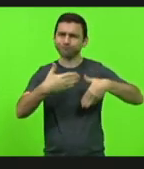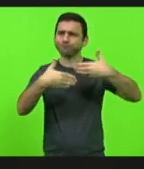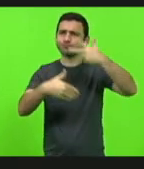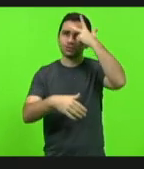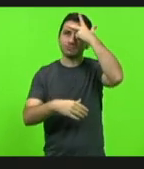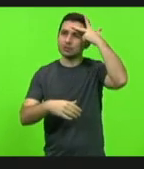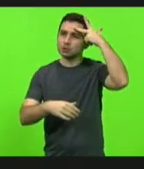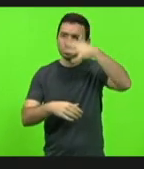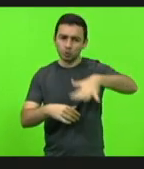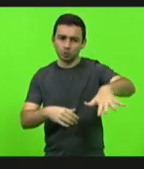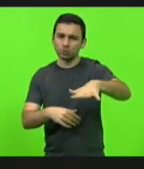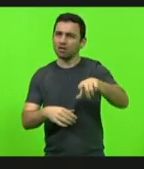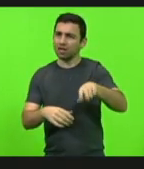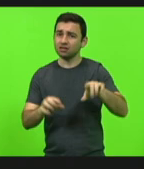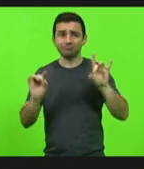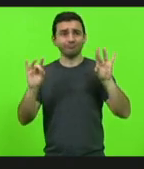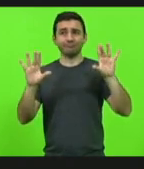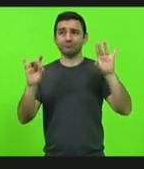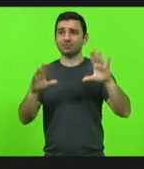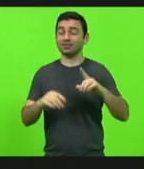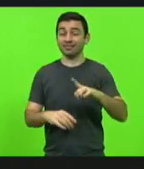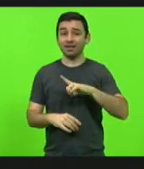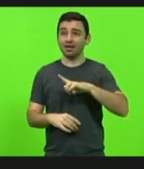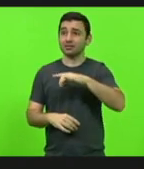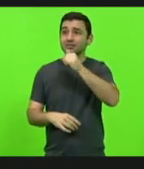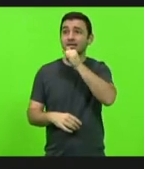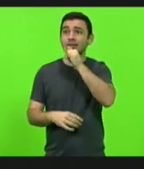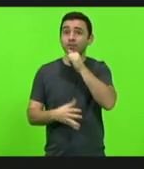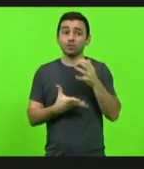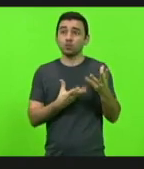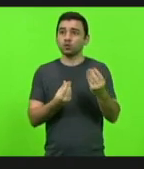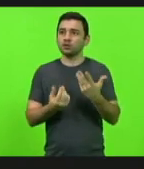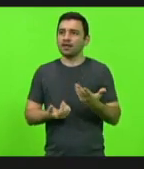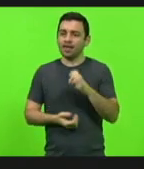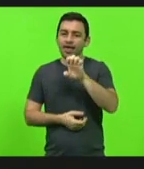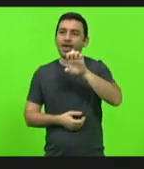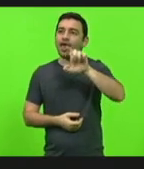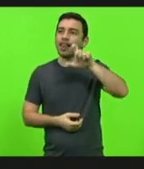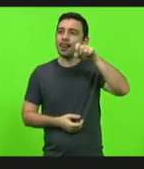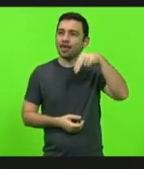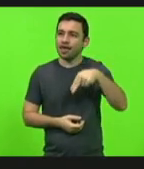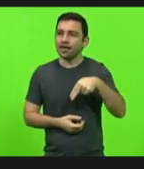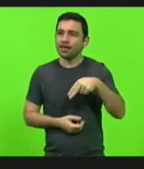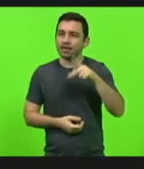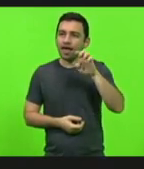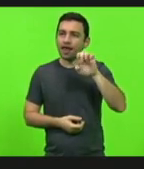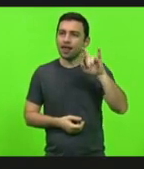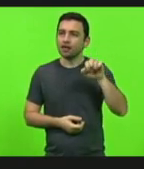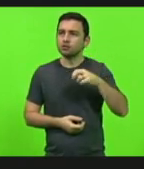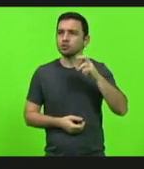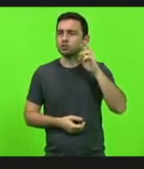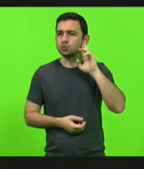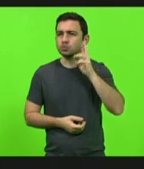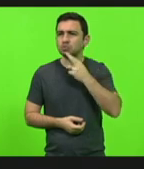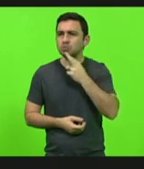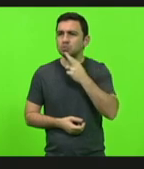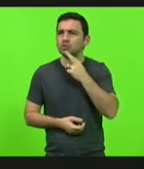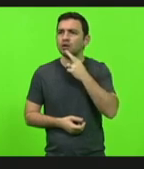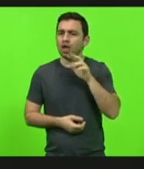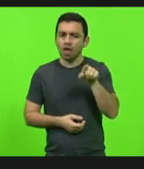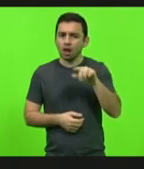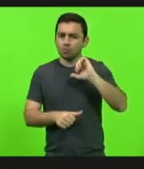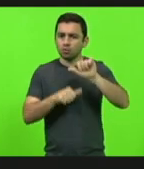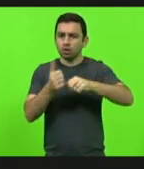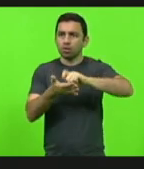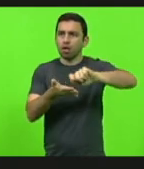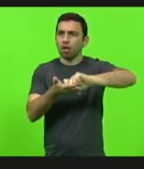pessoas que é extraordinário não temos exemplos gigantesco Helen Keller é que era muda surda e transformou-se